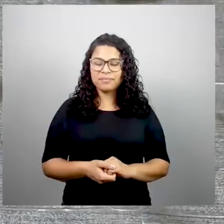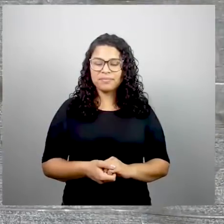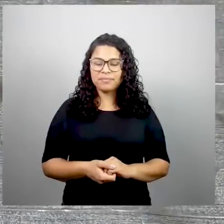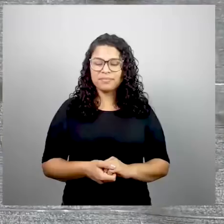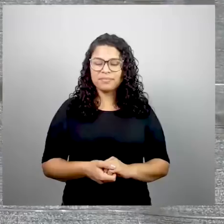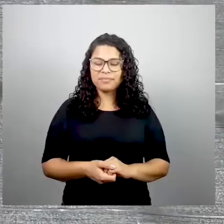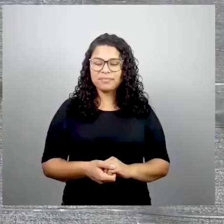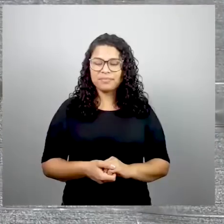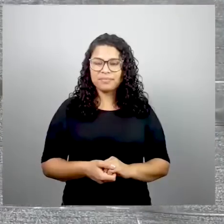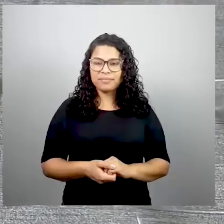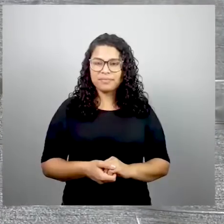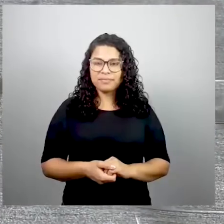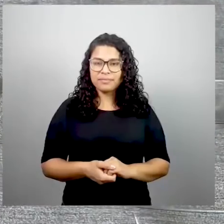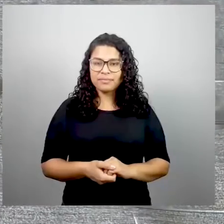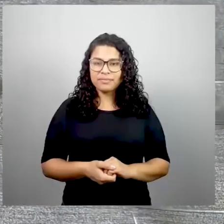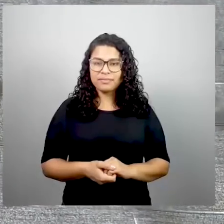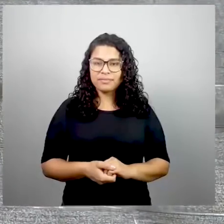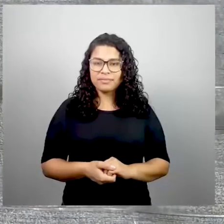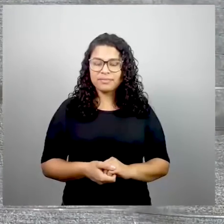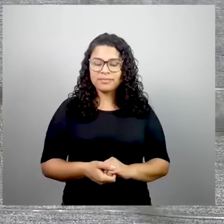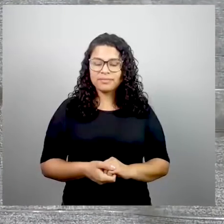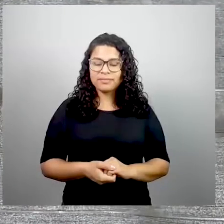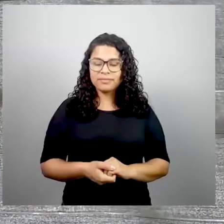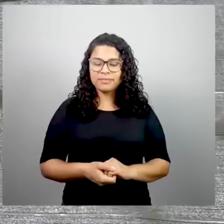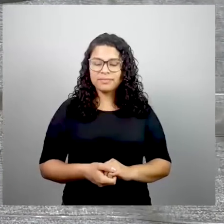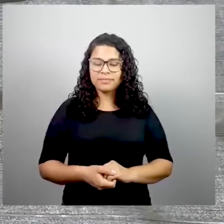um pouco da amarela,